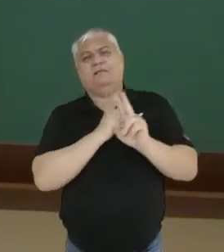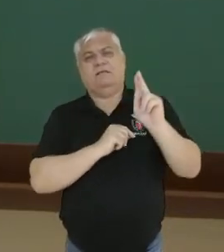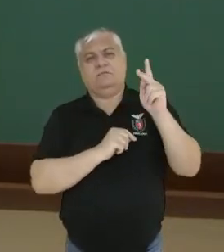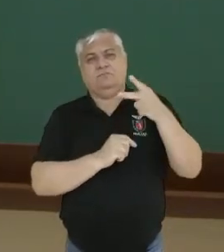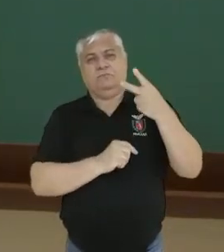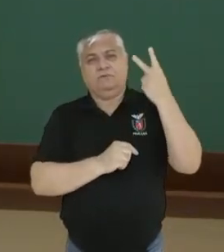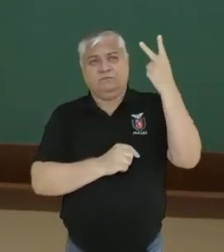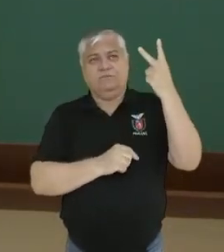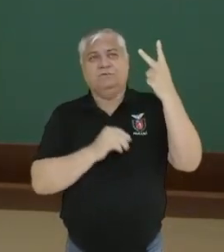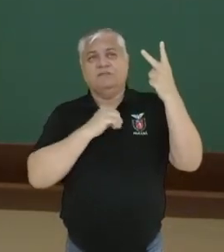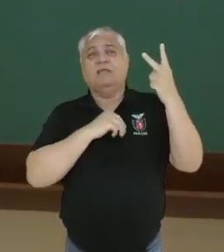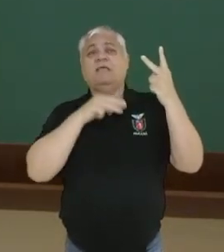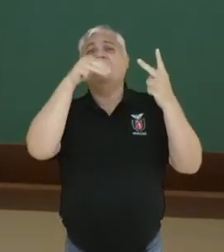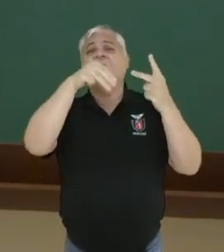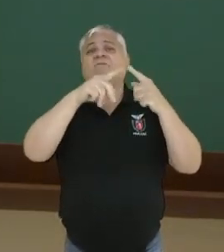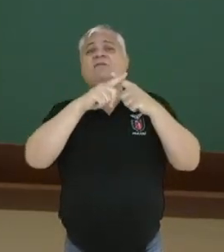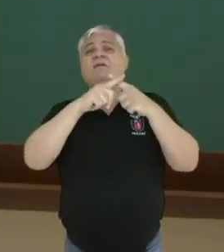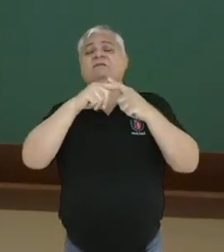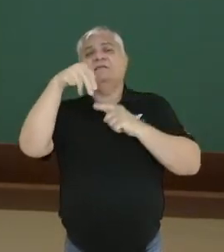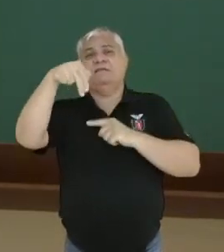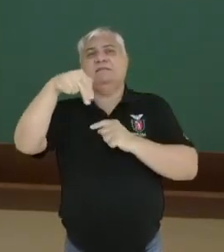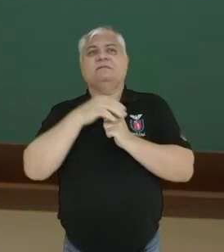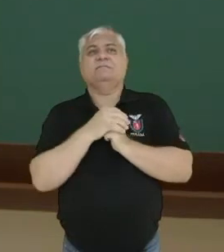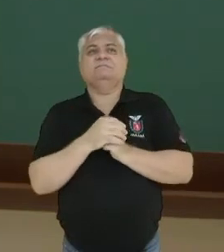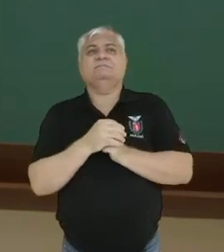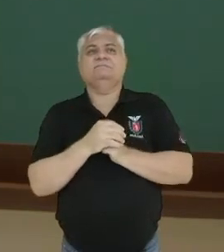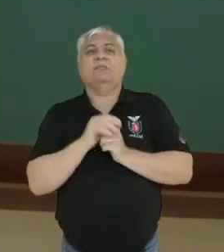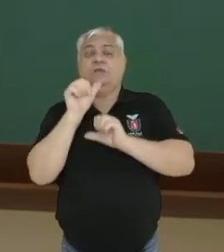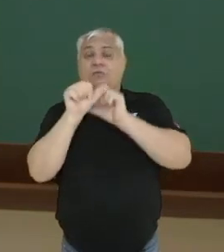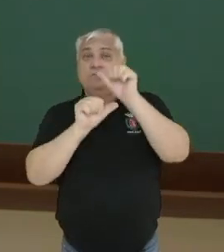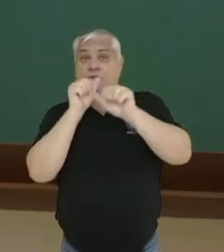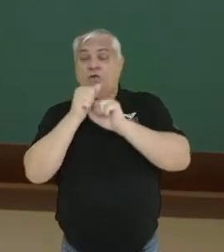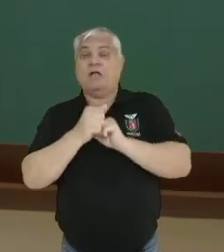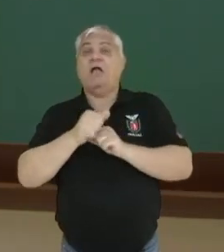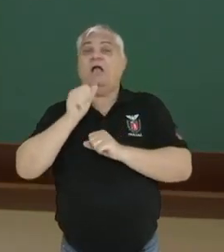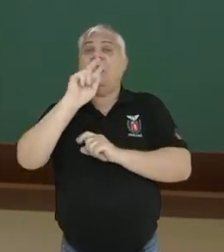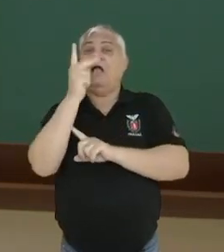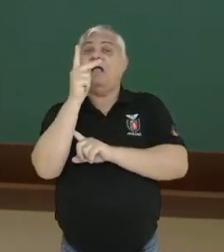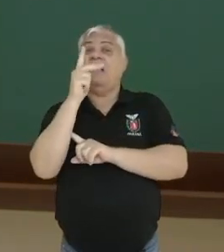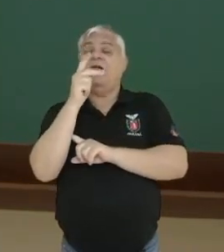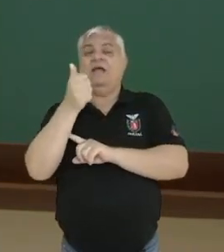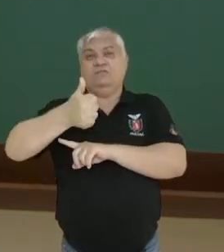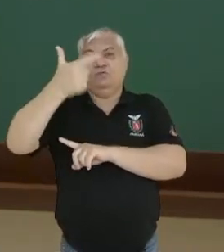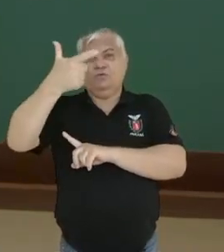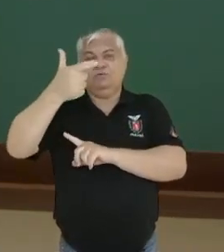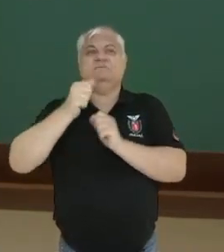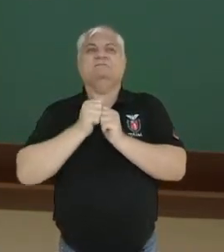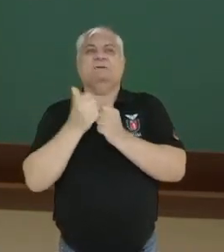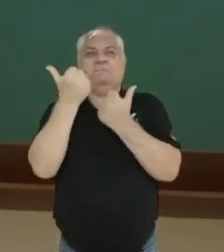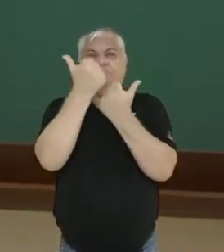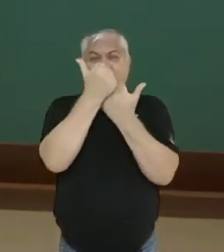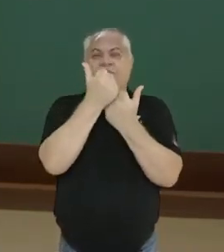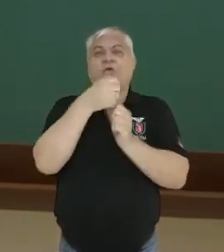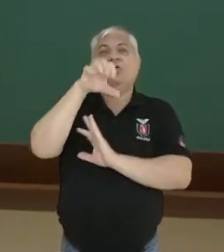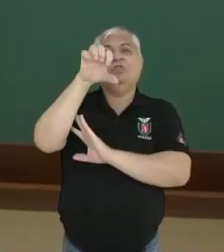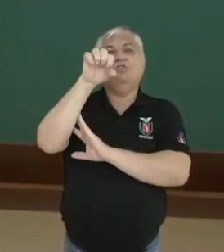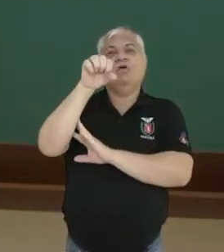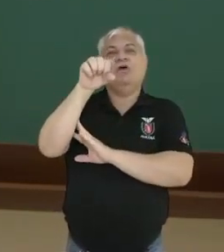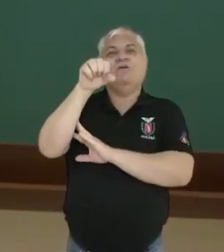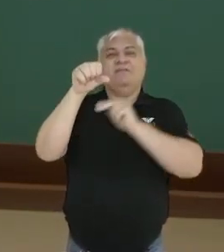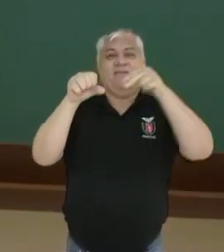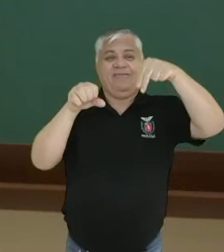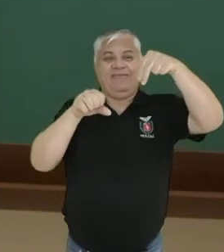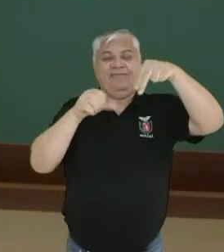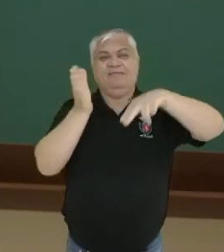uma das projeções, quero a outra. Substituindo nessa fórmula, eu acabo conseguindo a outra projeção que vale 16. Mas